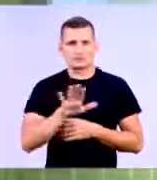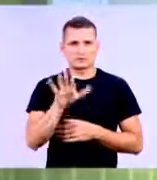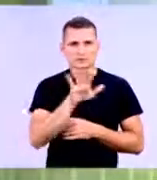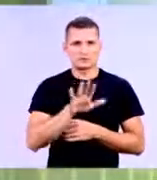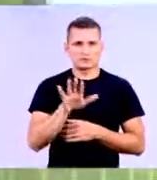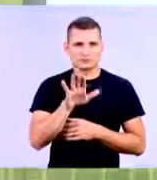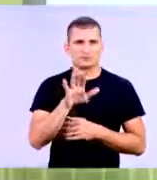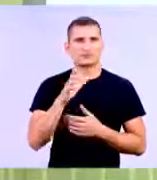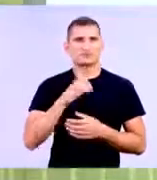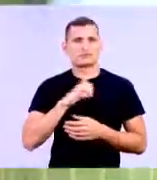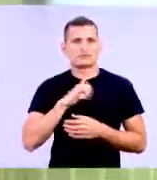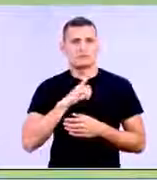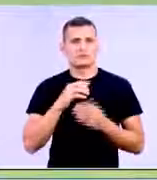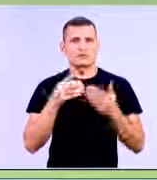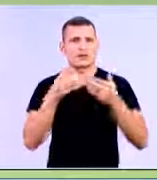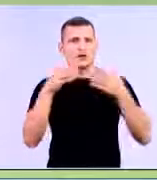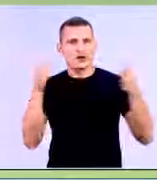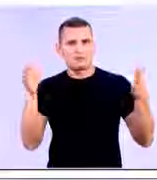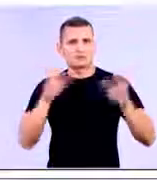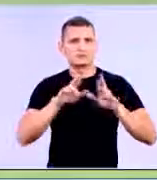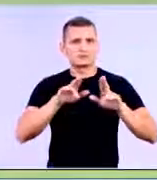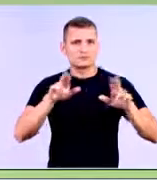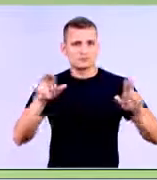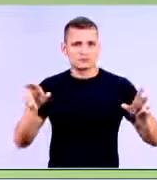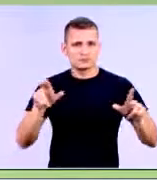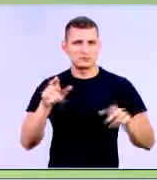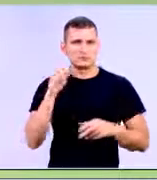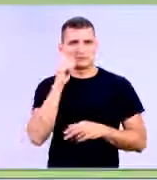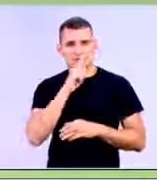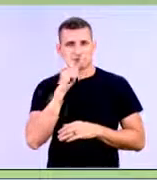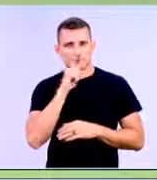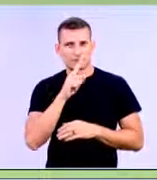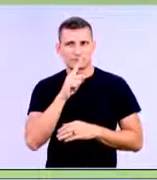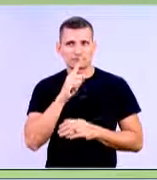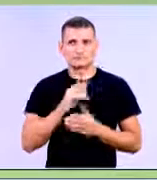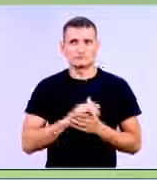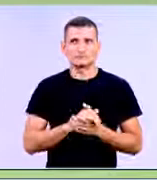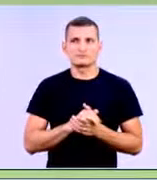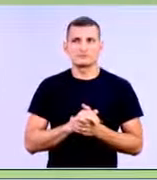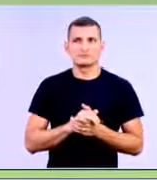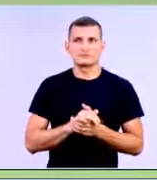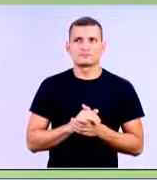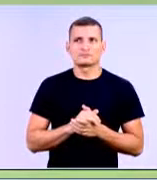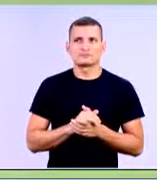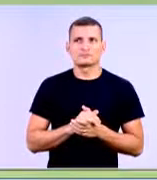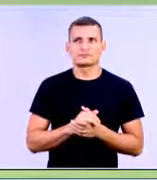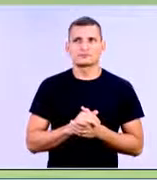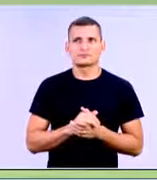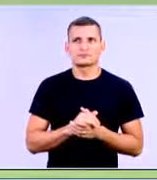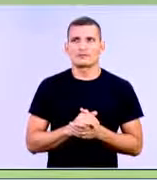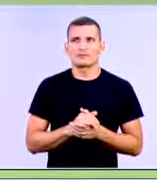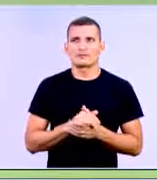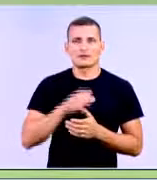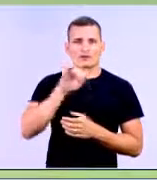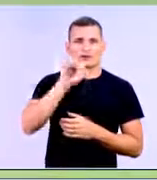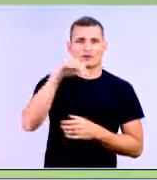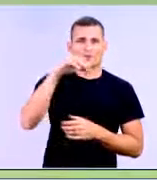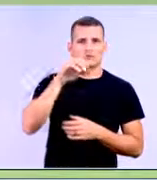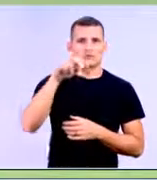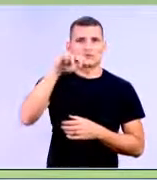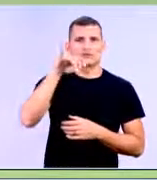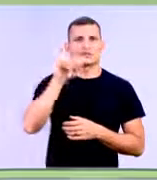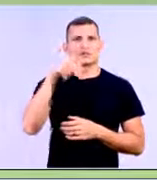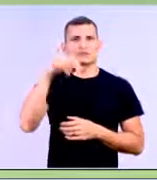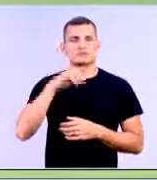que abre essas diversas e inúmeras vulnerabilidades. Para isso, né, o Imoniana ele propôs 3